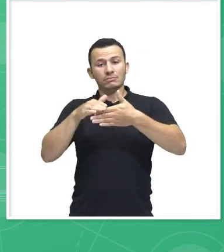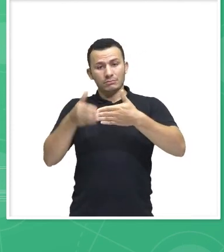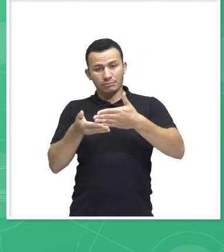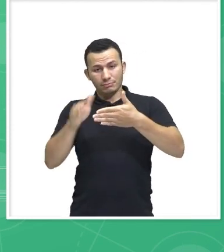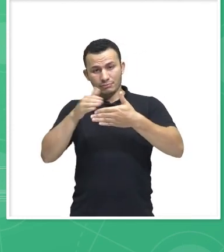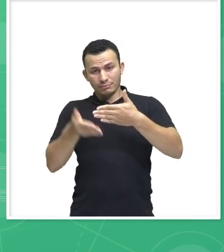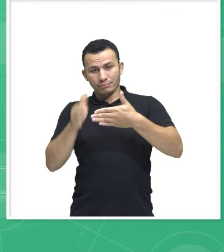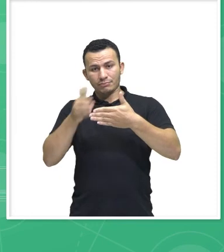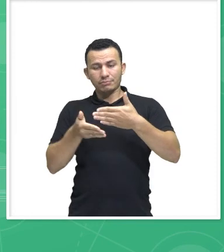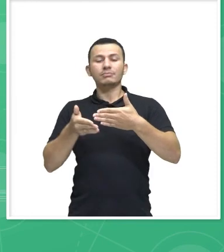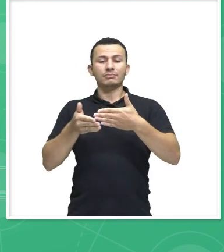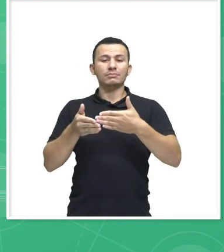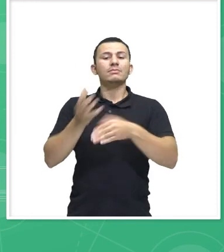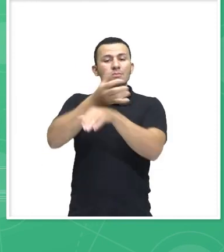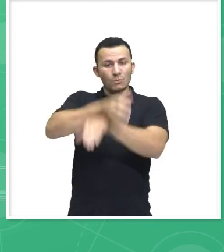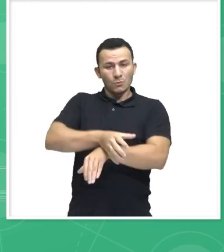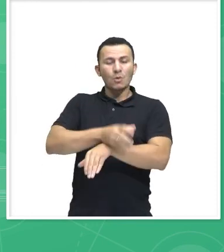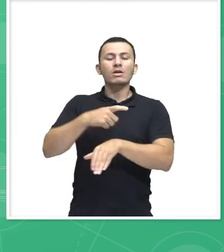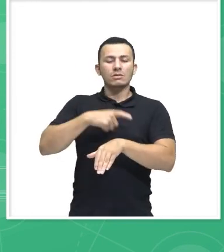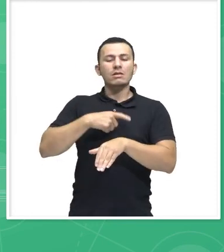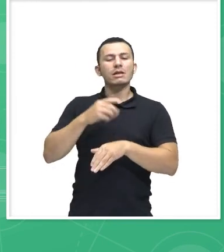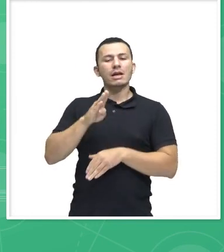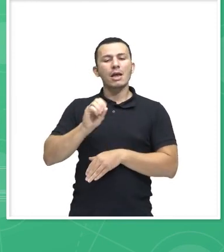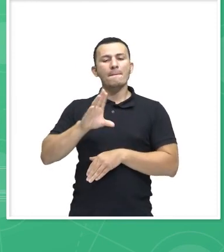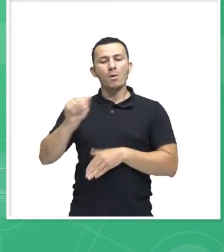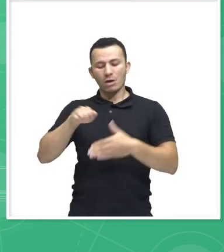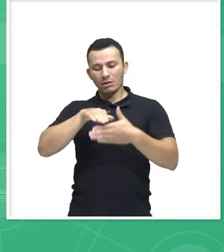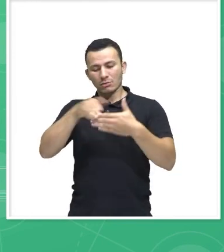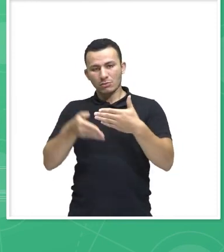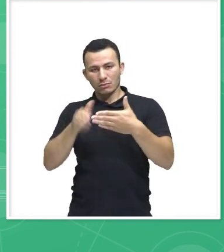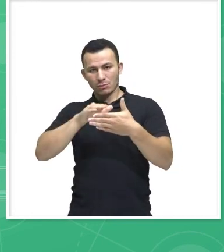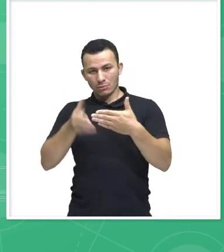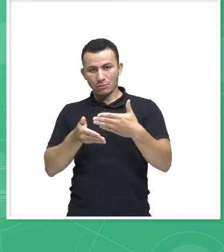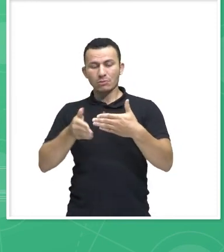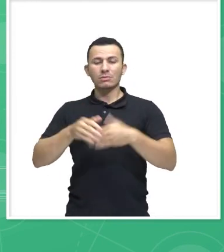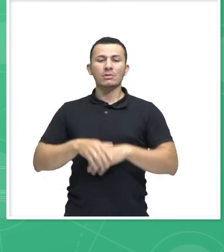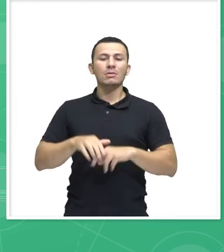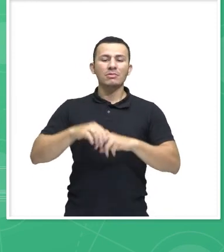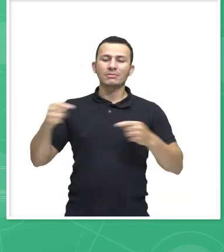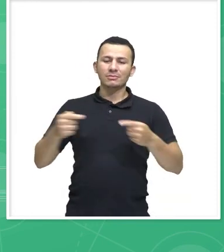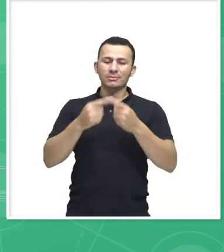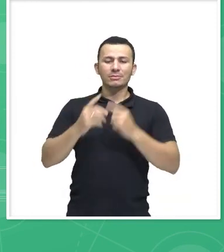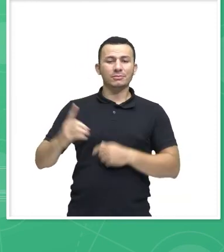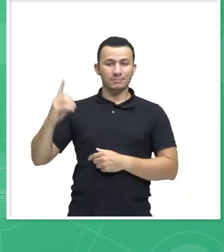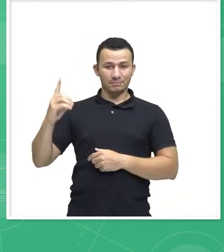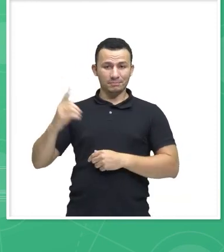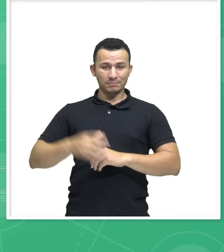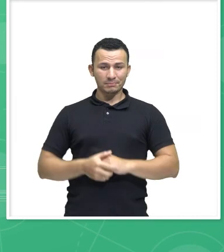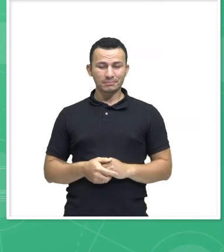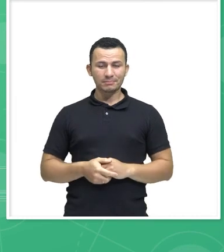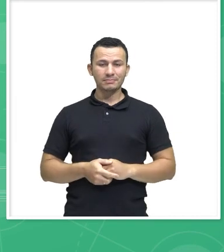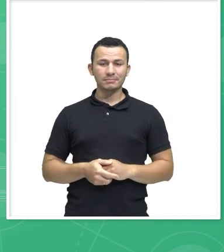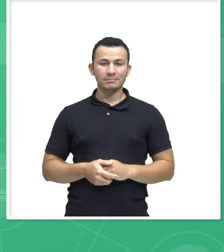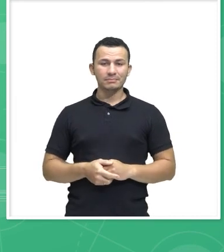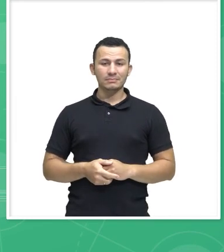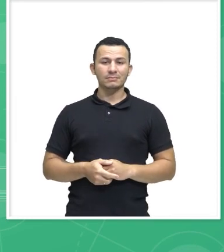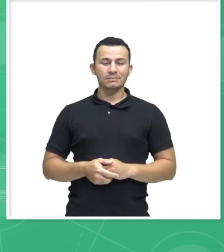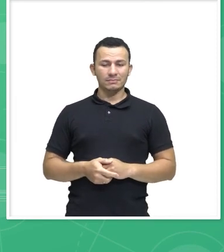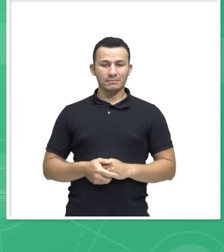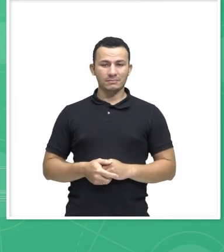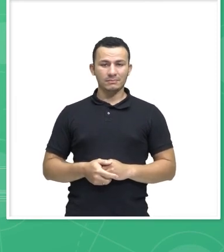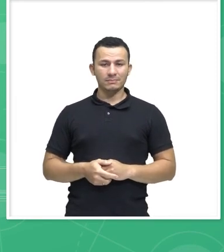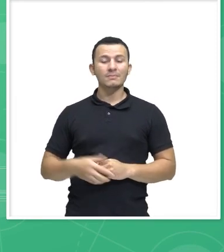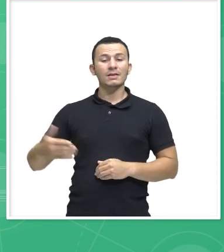o peixe ósseo ele tem a boca ali na região frontal Então nossa resposta correta é a letra d e olha só nos peixes ósseos